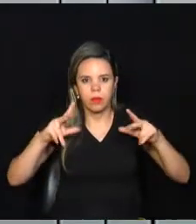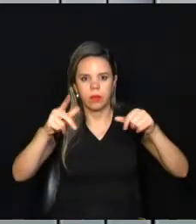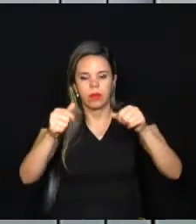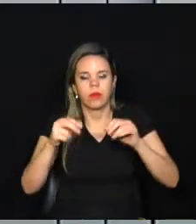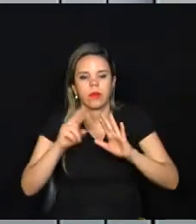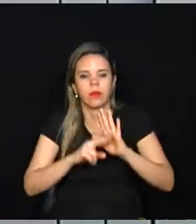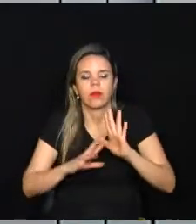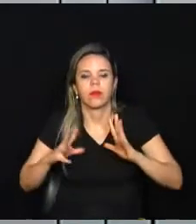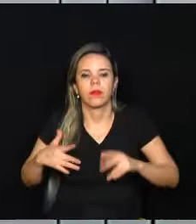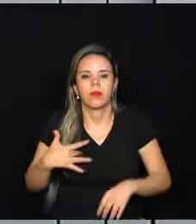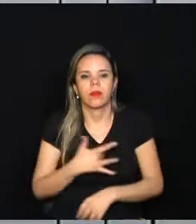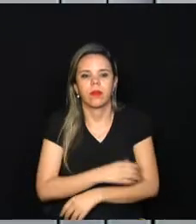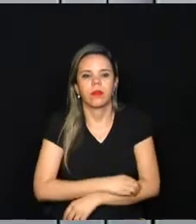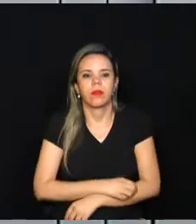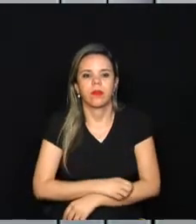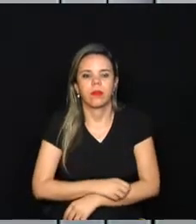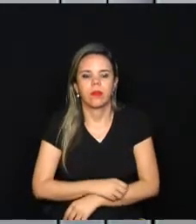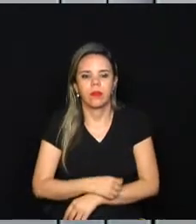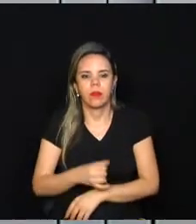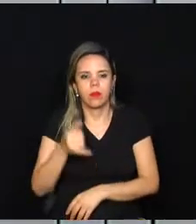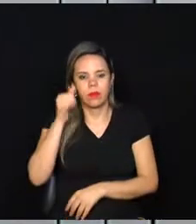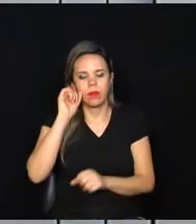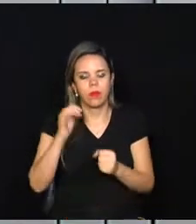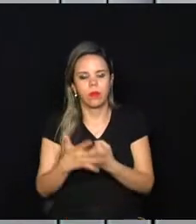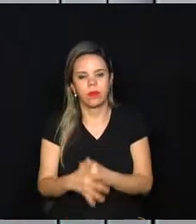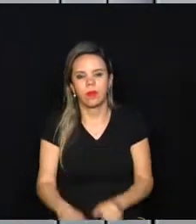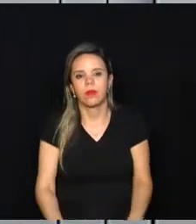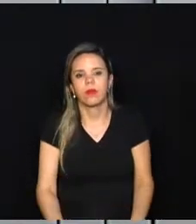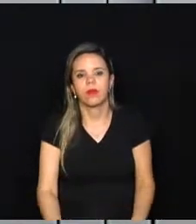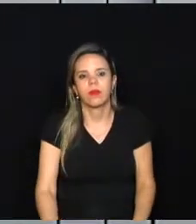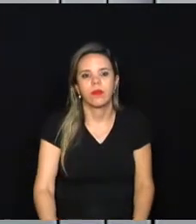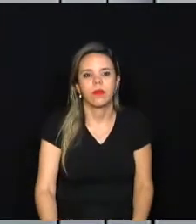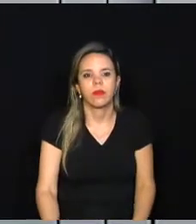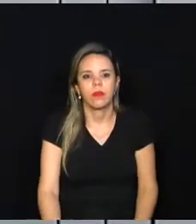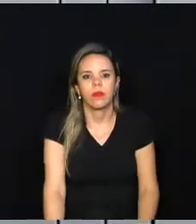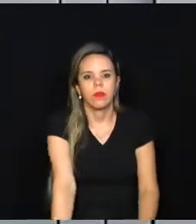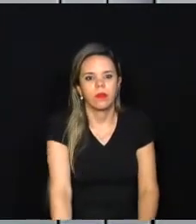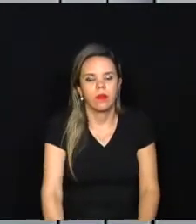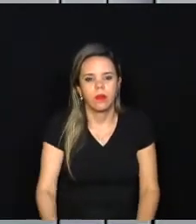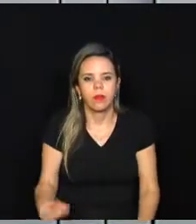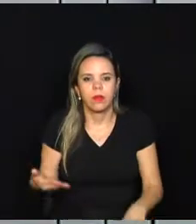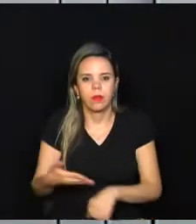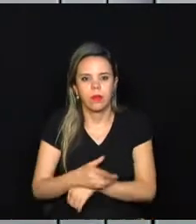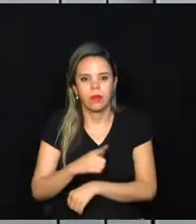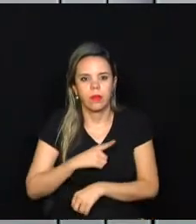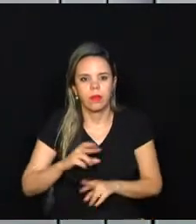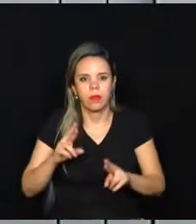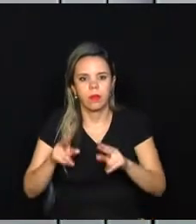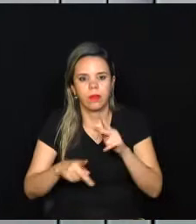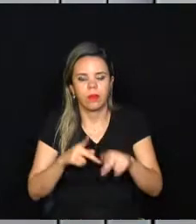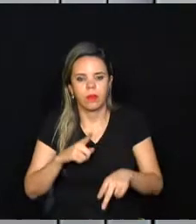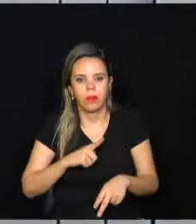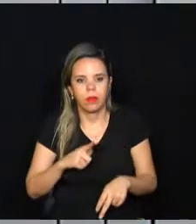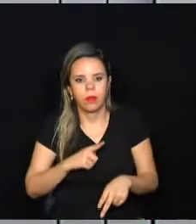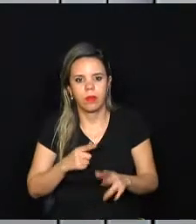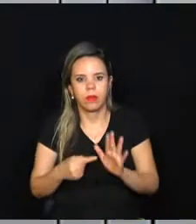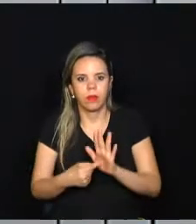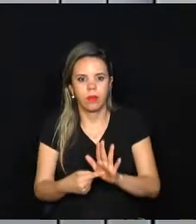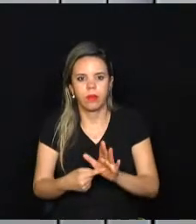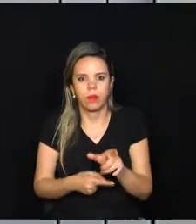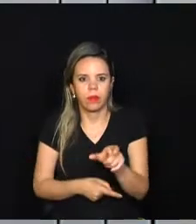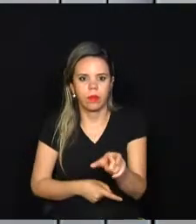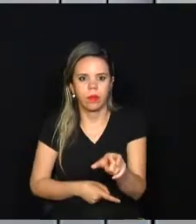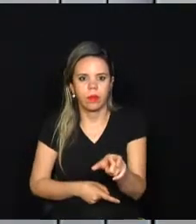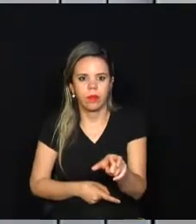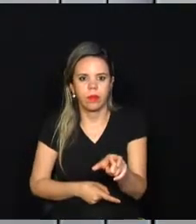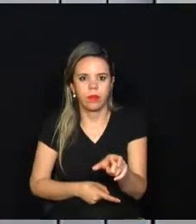normas sanitárias e de prevenção contra a Covid-19. Para ter acesso, o torcedor terá que apresentar o